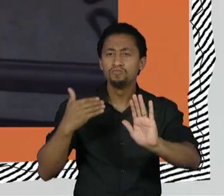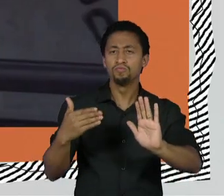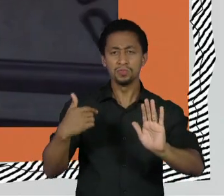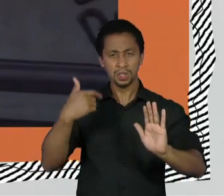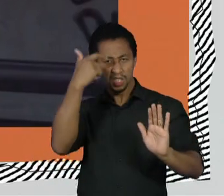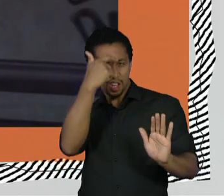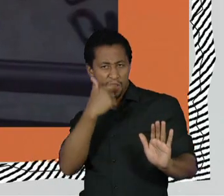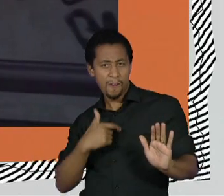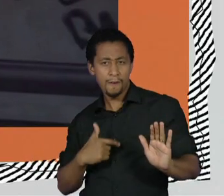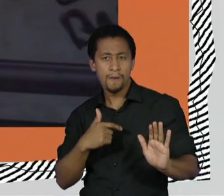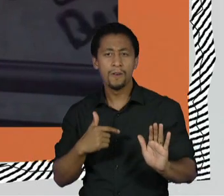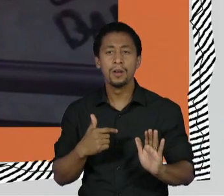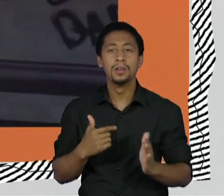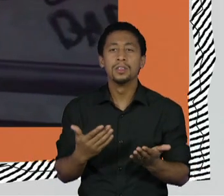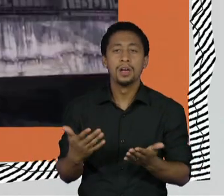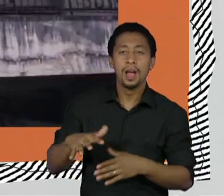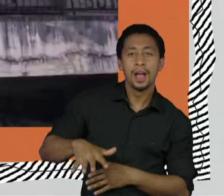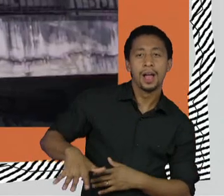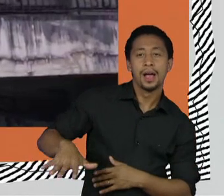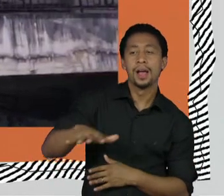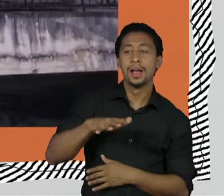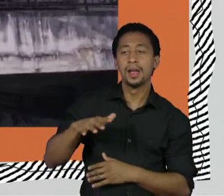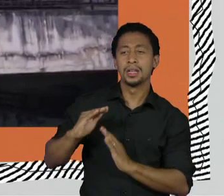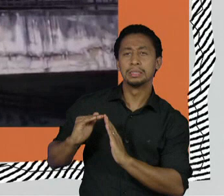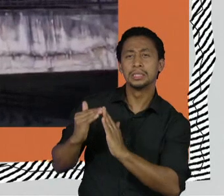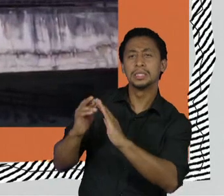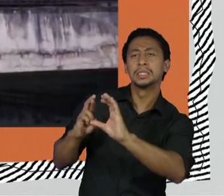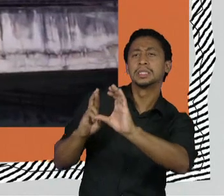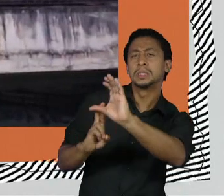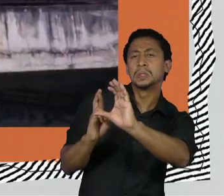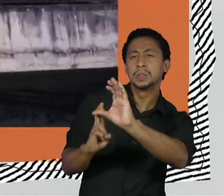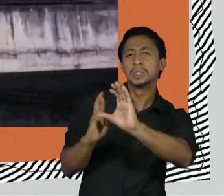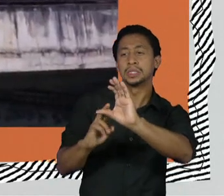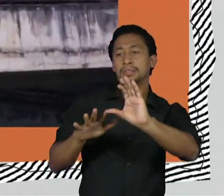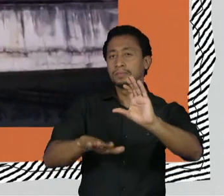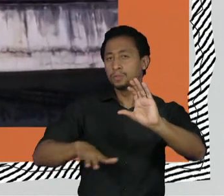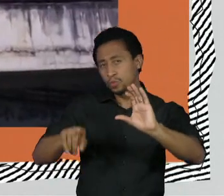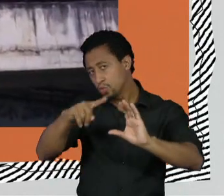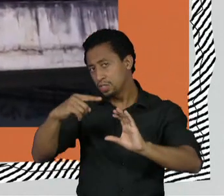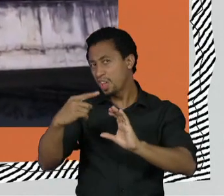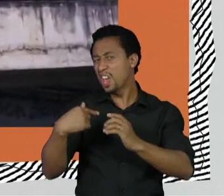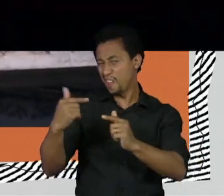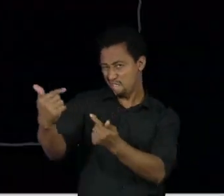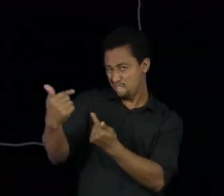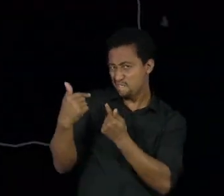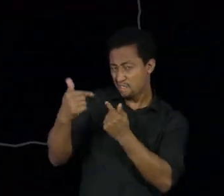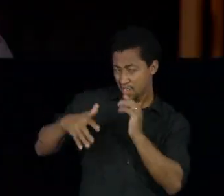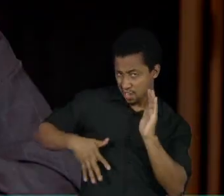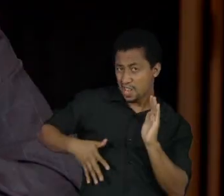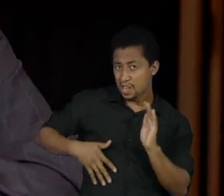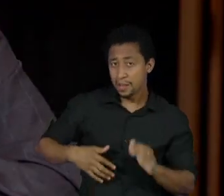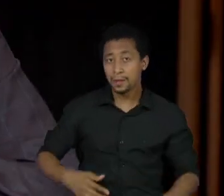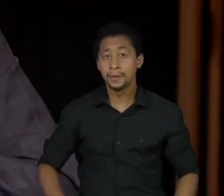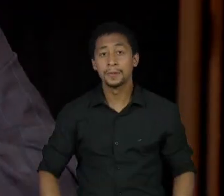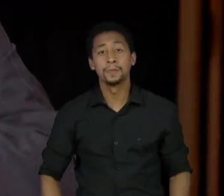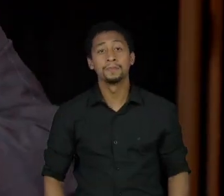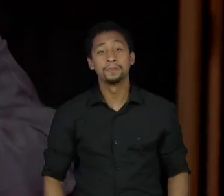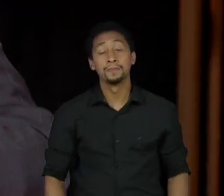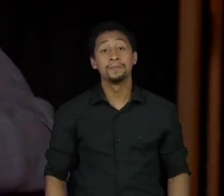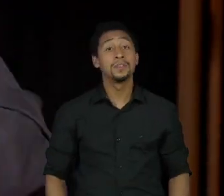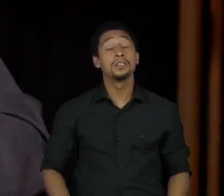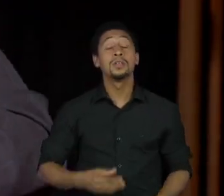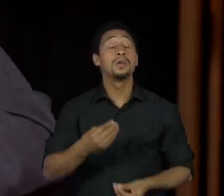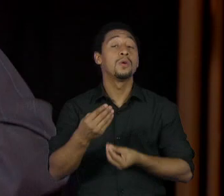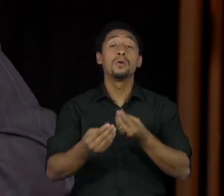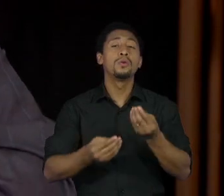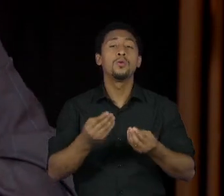mais fria do Capão Redondo. Eu sou aquilo que vocês chamaram de marginal. E como que se constrói